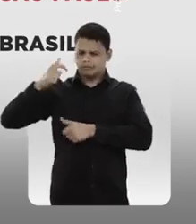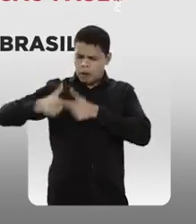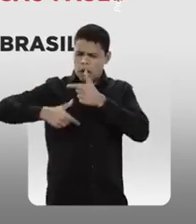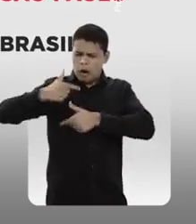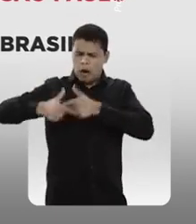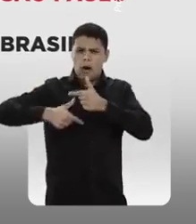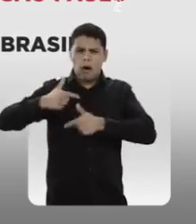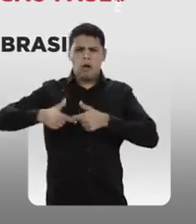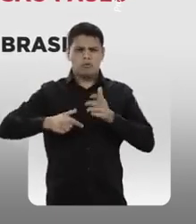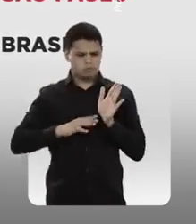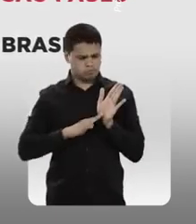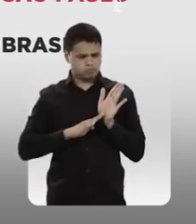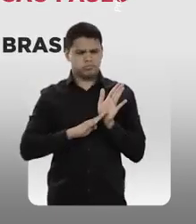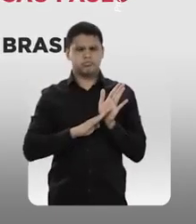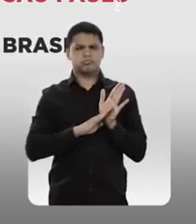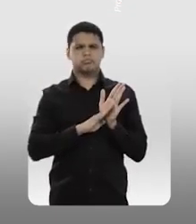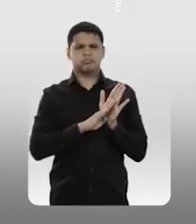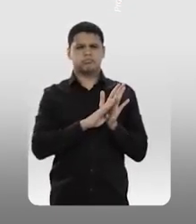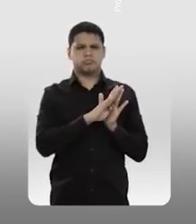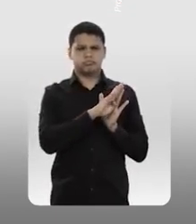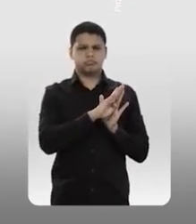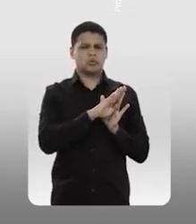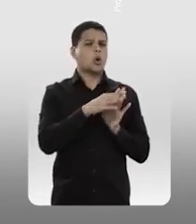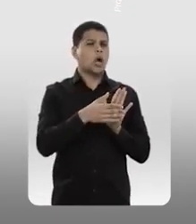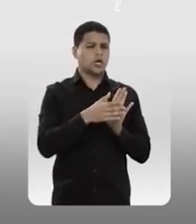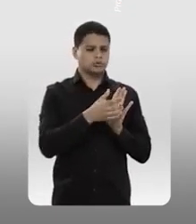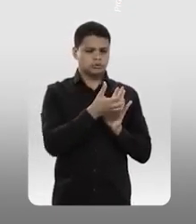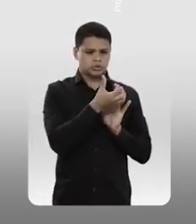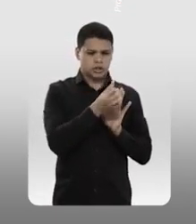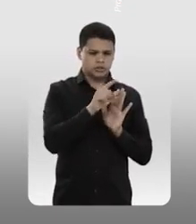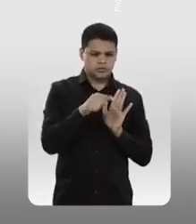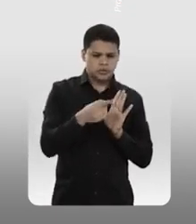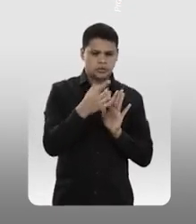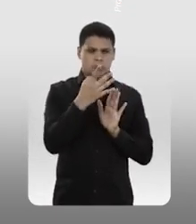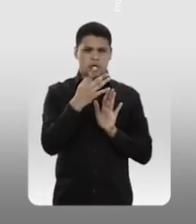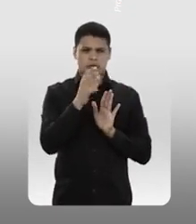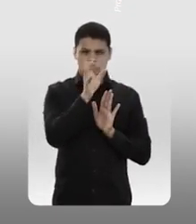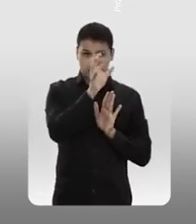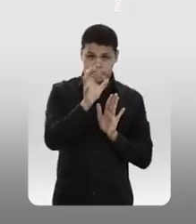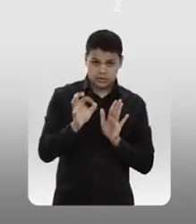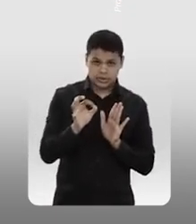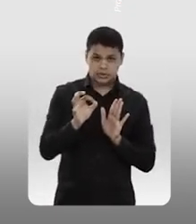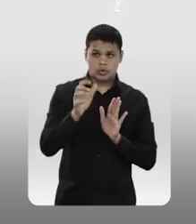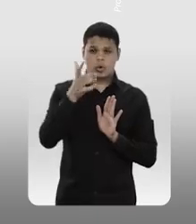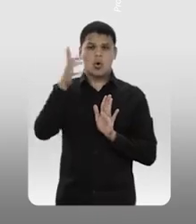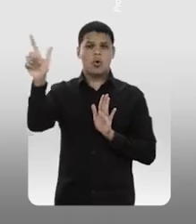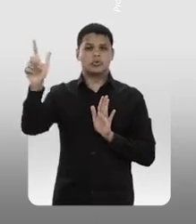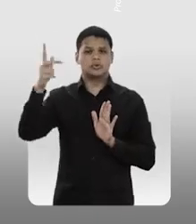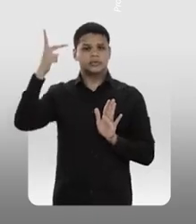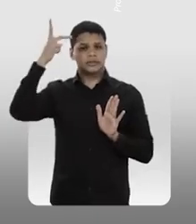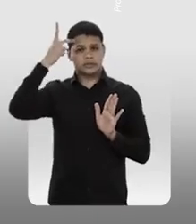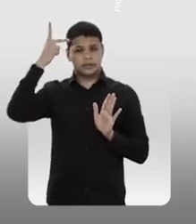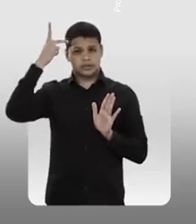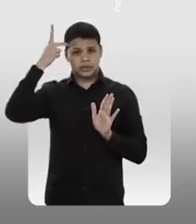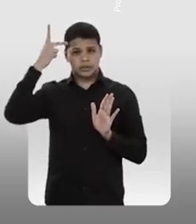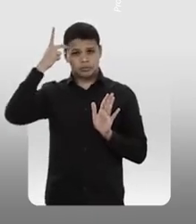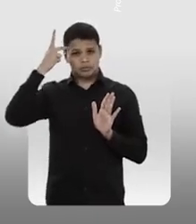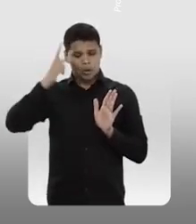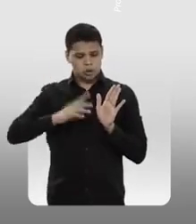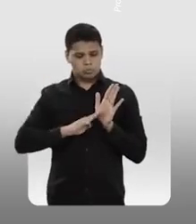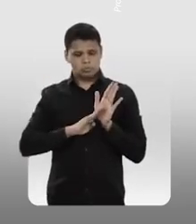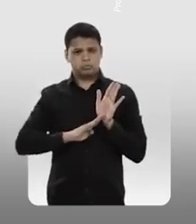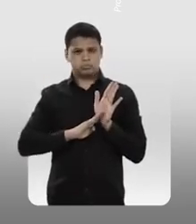de trabalho duro, tem um forte crescimento. O Amazonas cresceu 6,4%. O resultado do Amazonas é